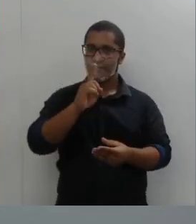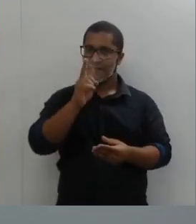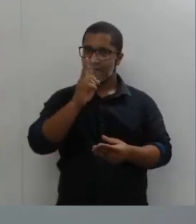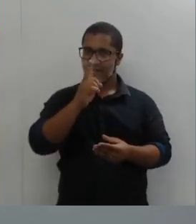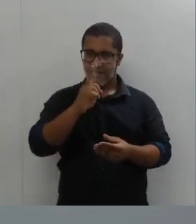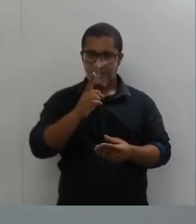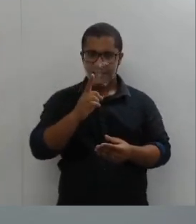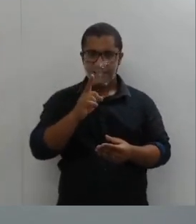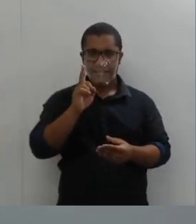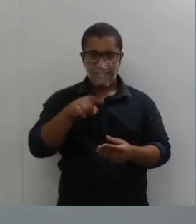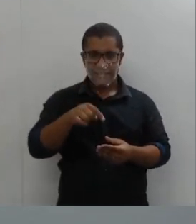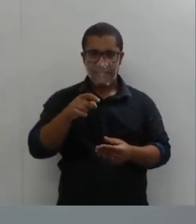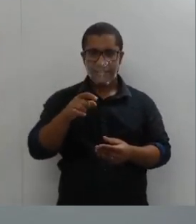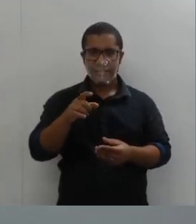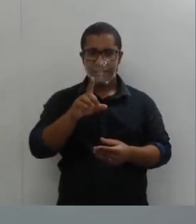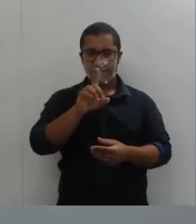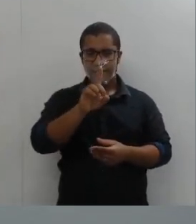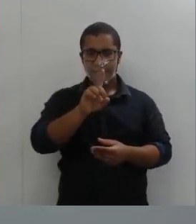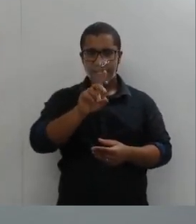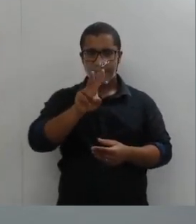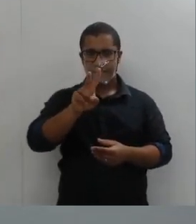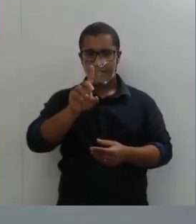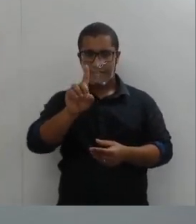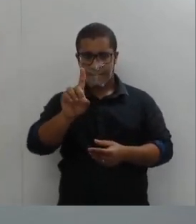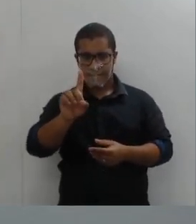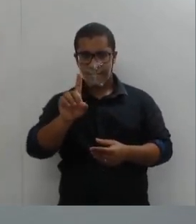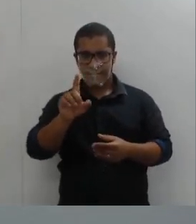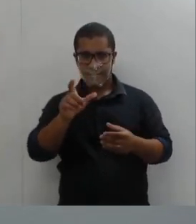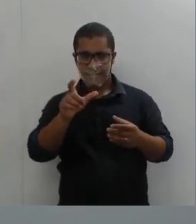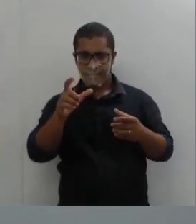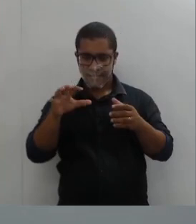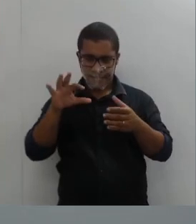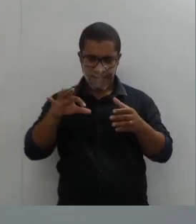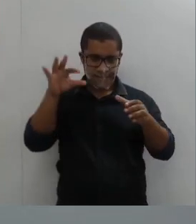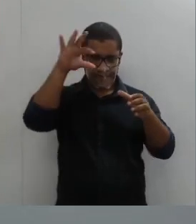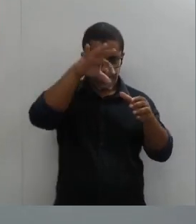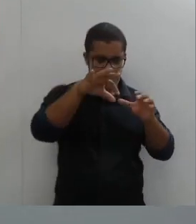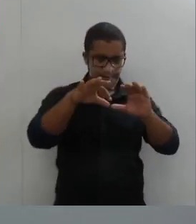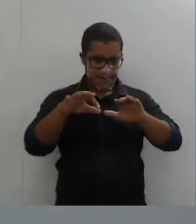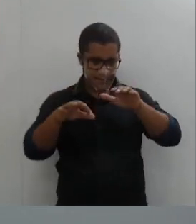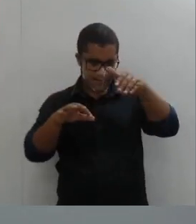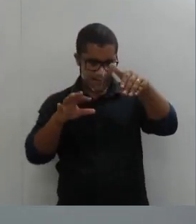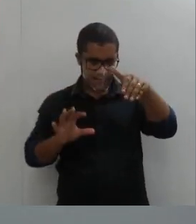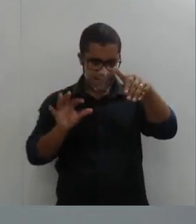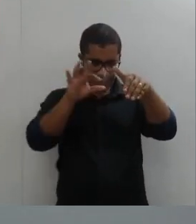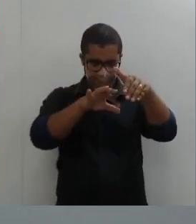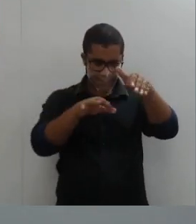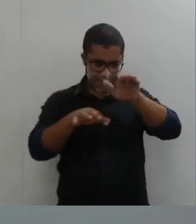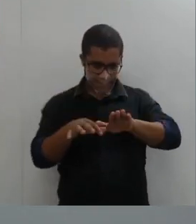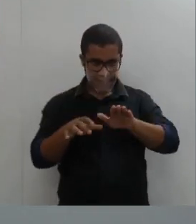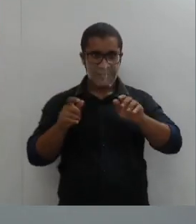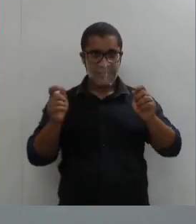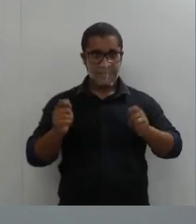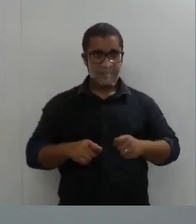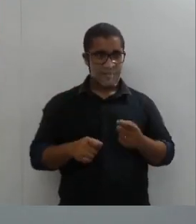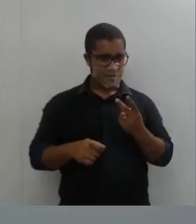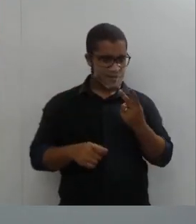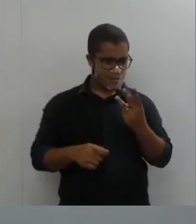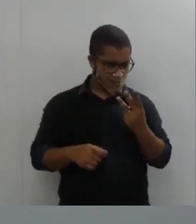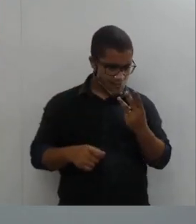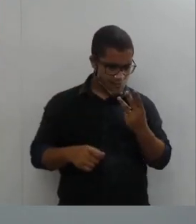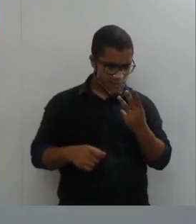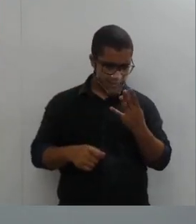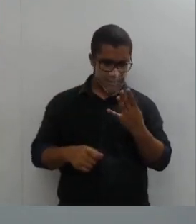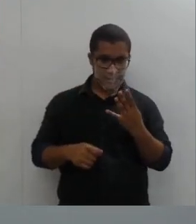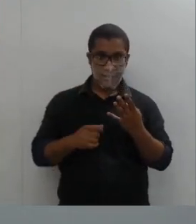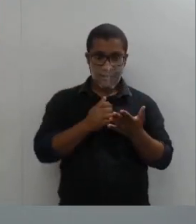utilizado com uma mídia chamada de DVD, mais ou menos, né? E ele poderia pegar mais do que 2 controles remotos, às vezes 3,